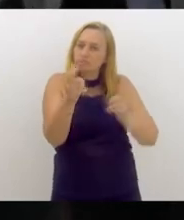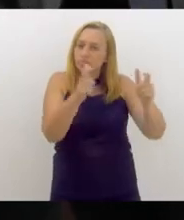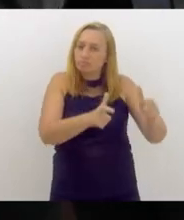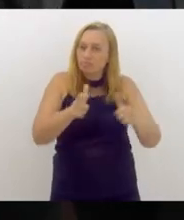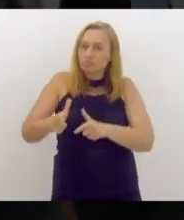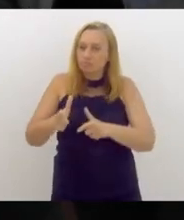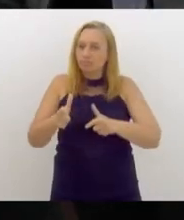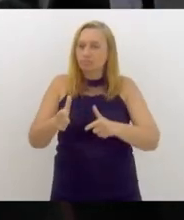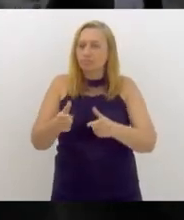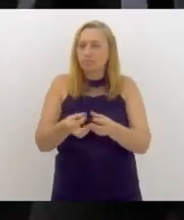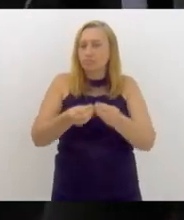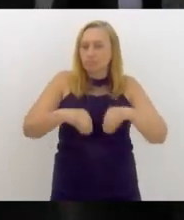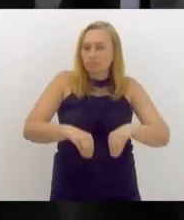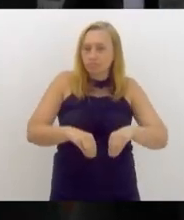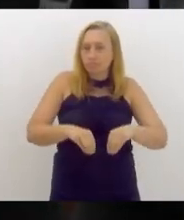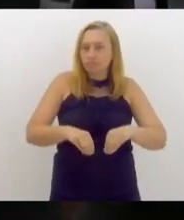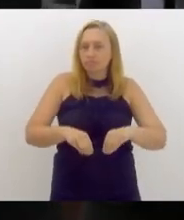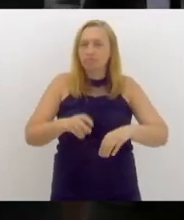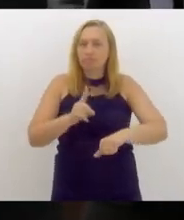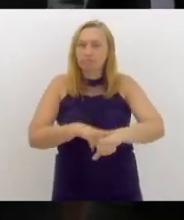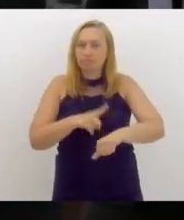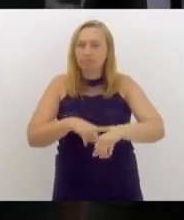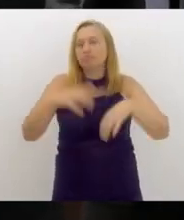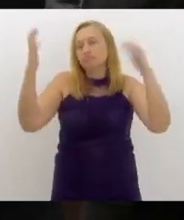que, constantemente, com qualquer chuva,